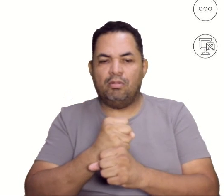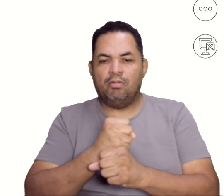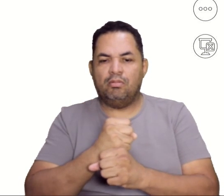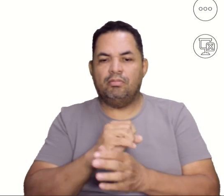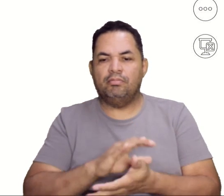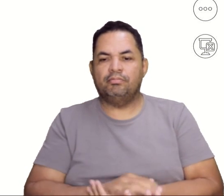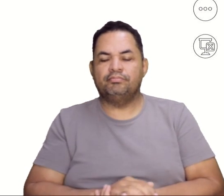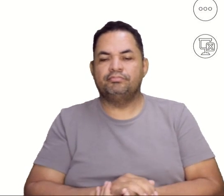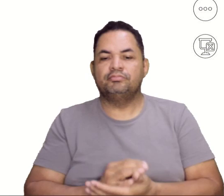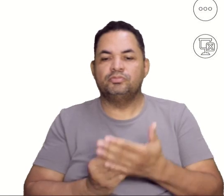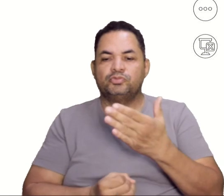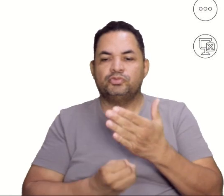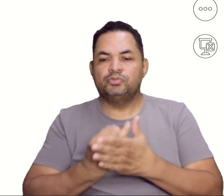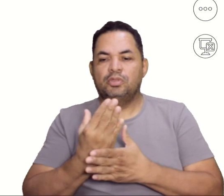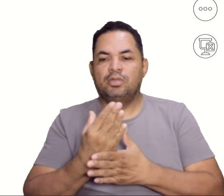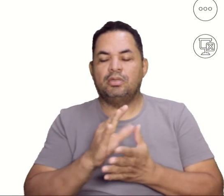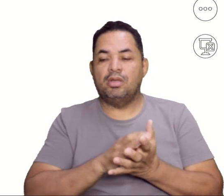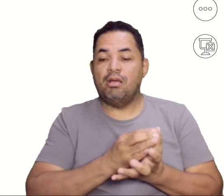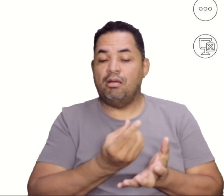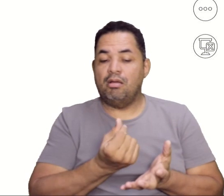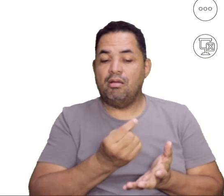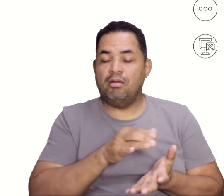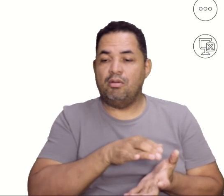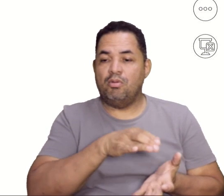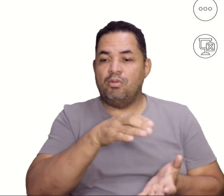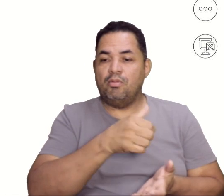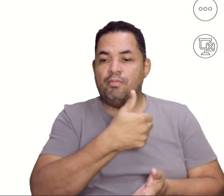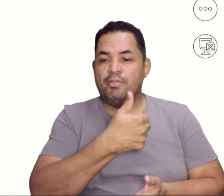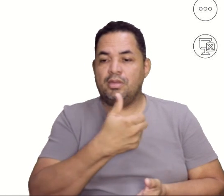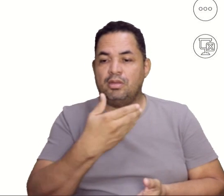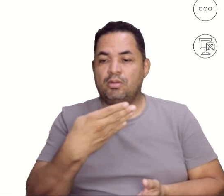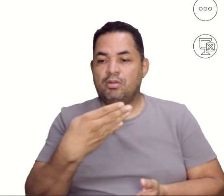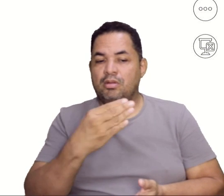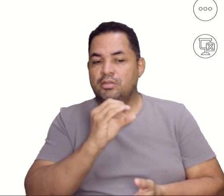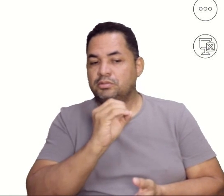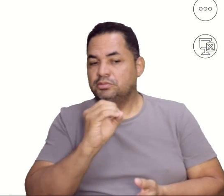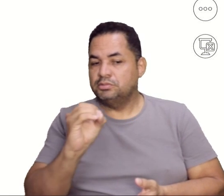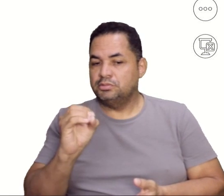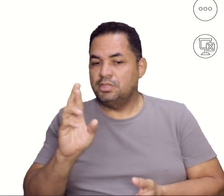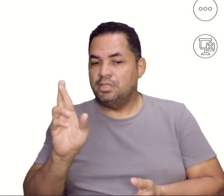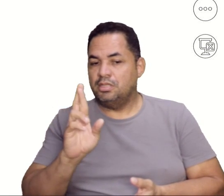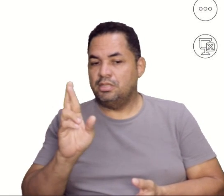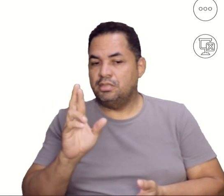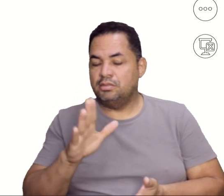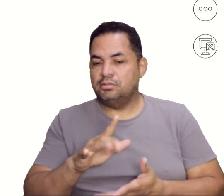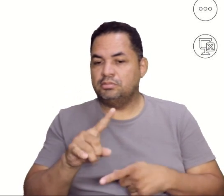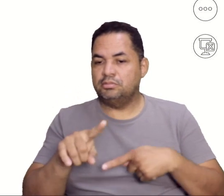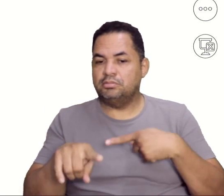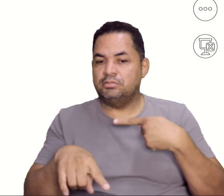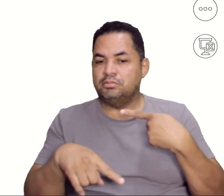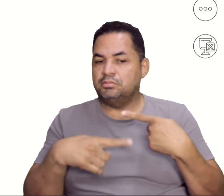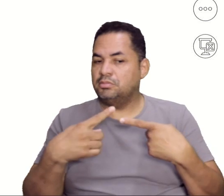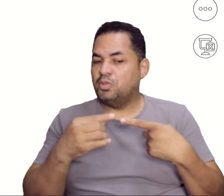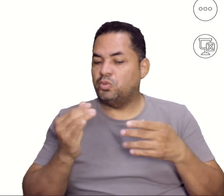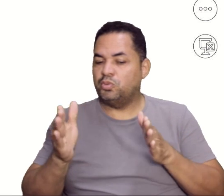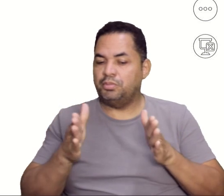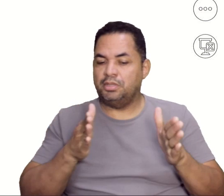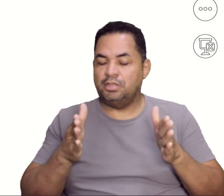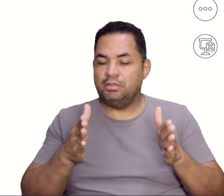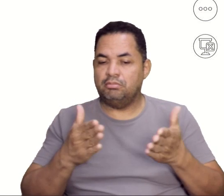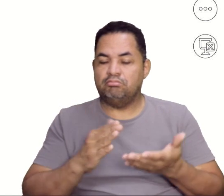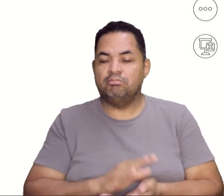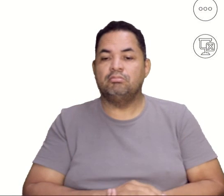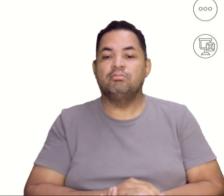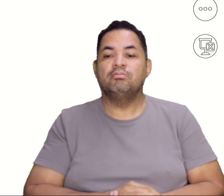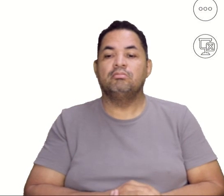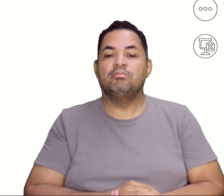ano e gerou o montante de r$ 400 depois de certo tempo